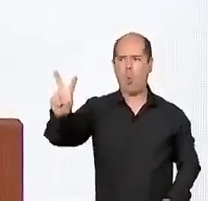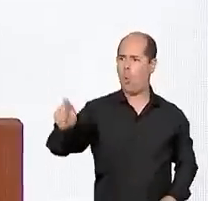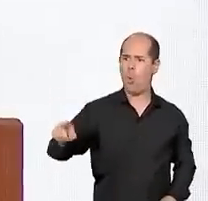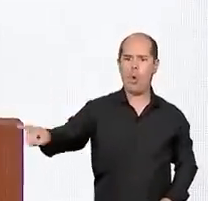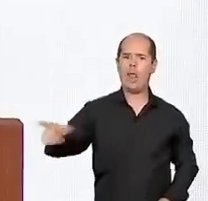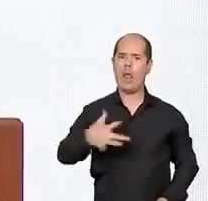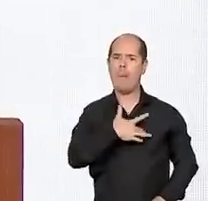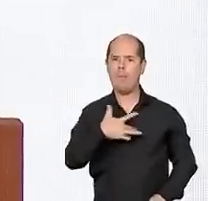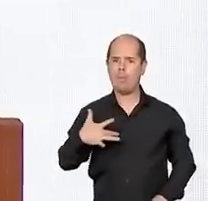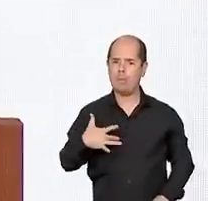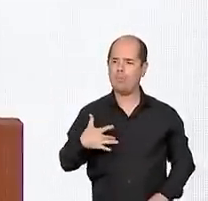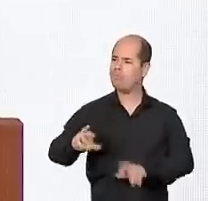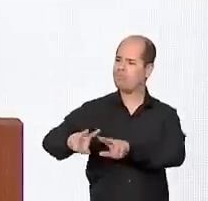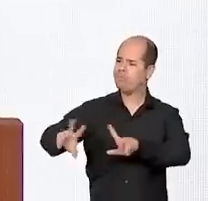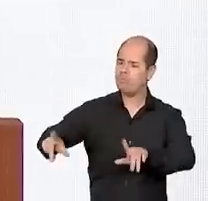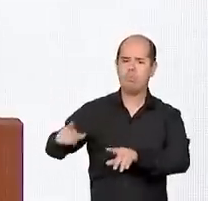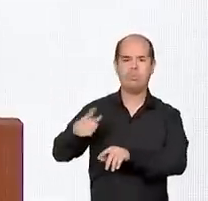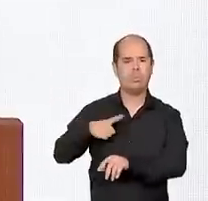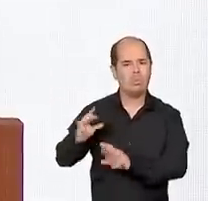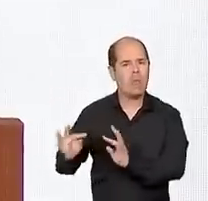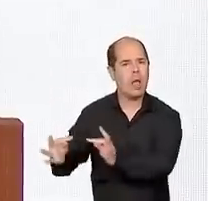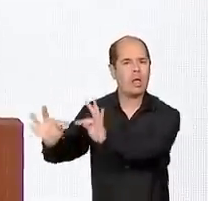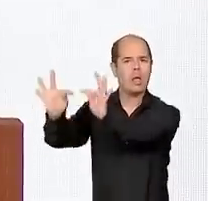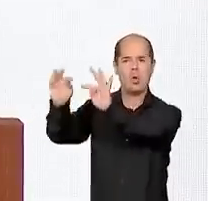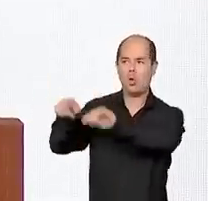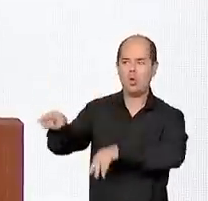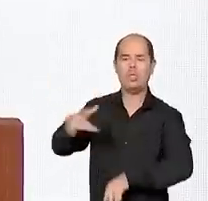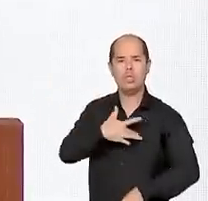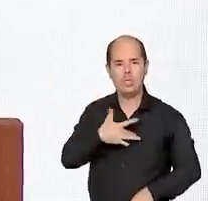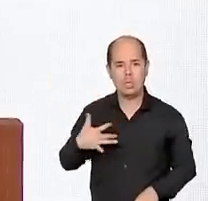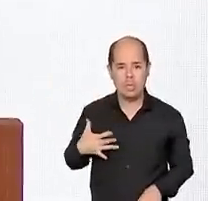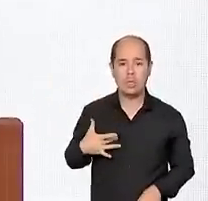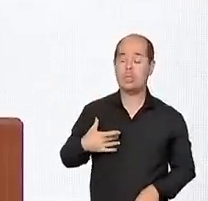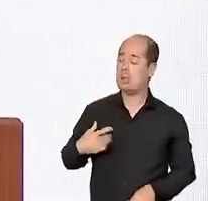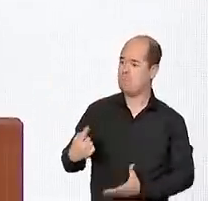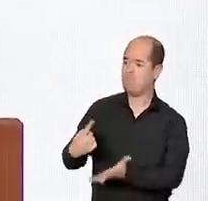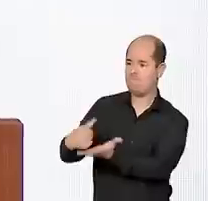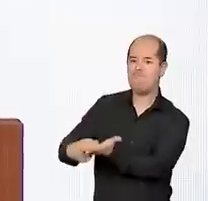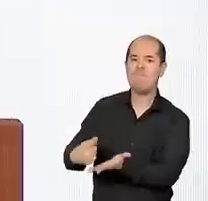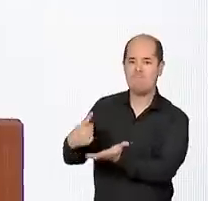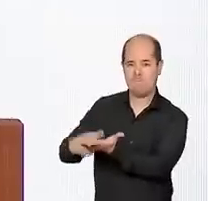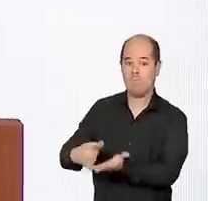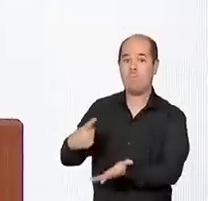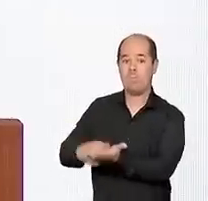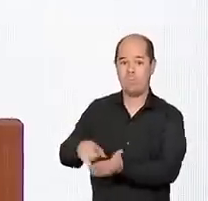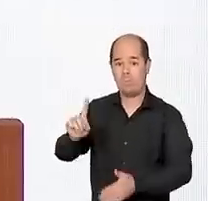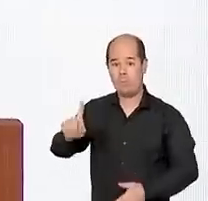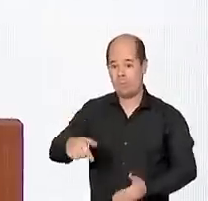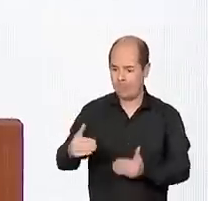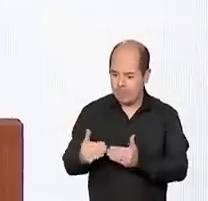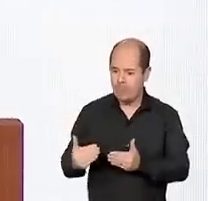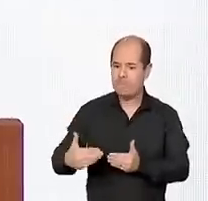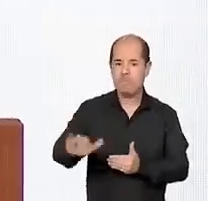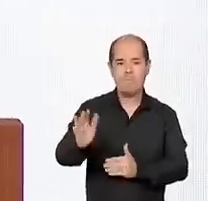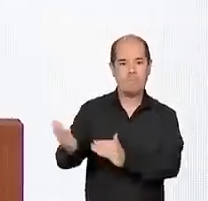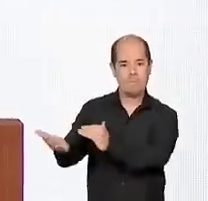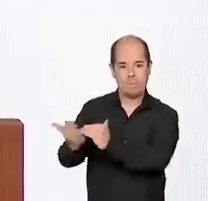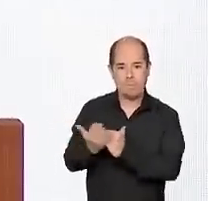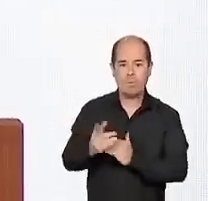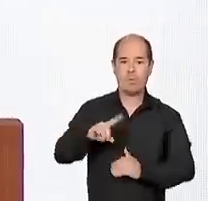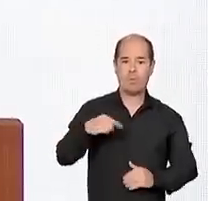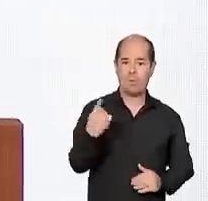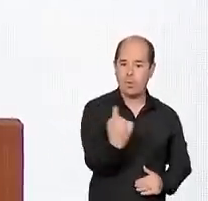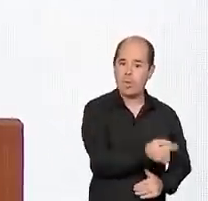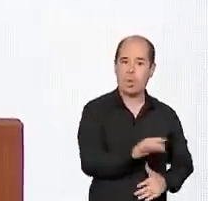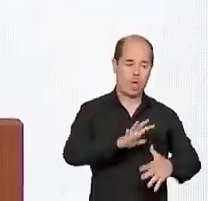tecnologias, né, e que será certamente um marco para doenças infecciosas, para doenças crônicas,